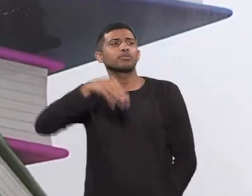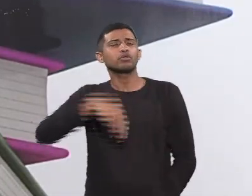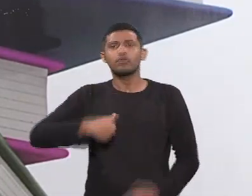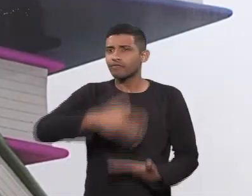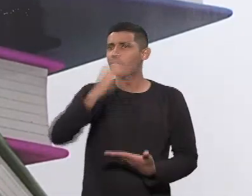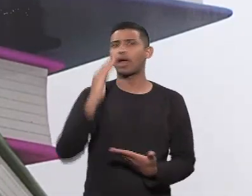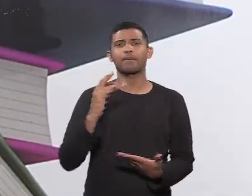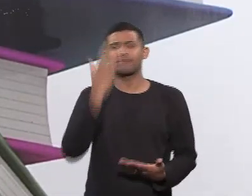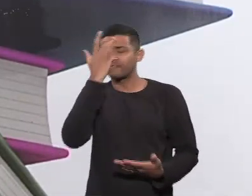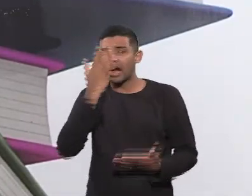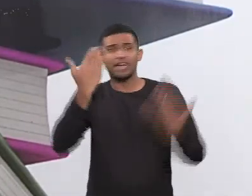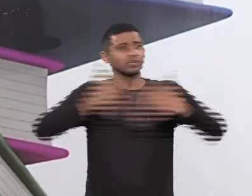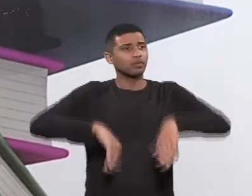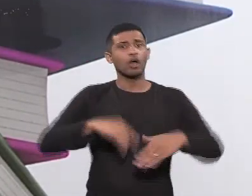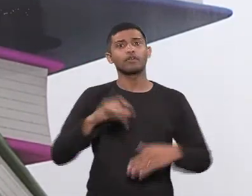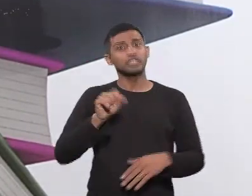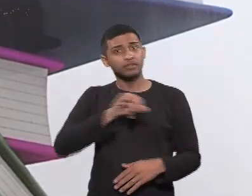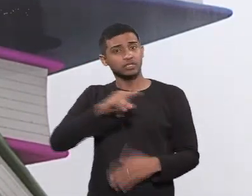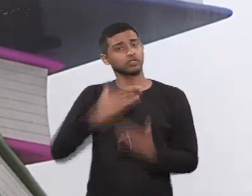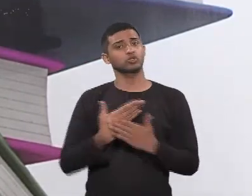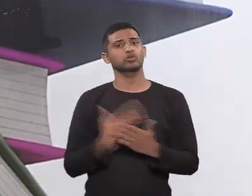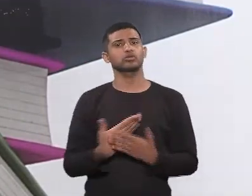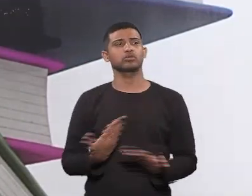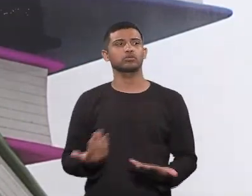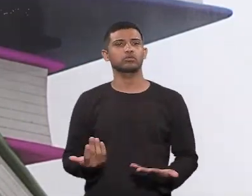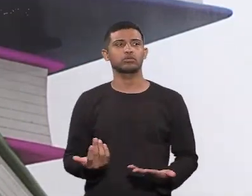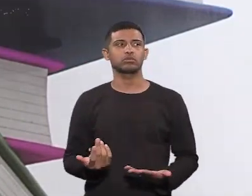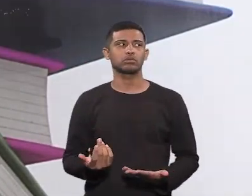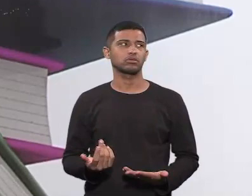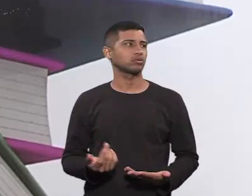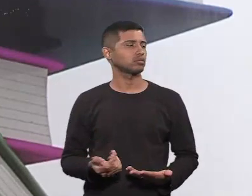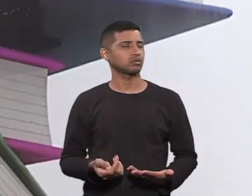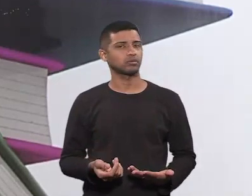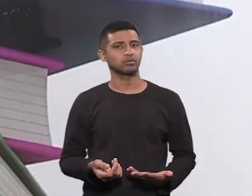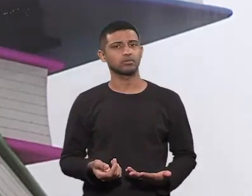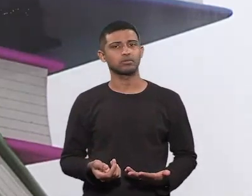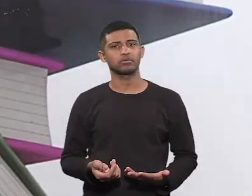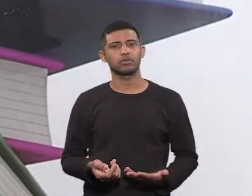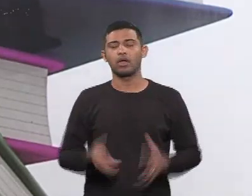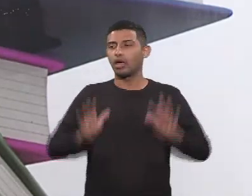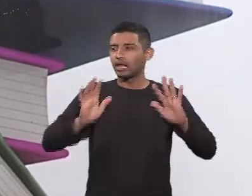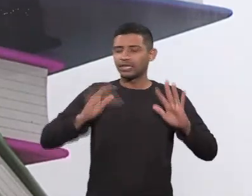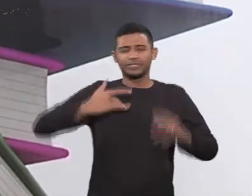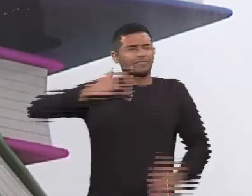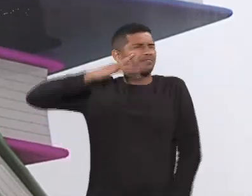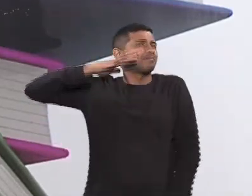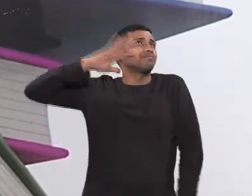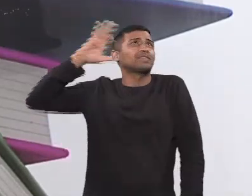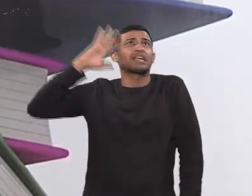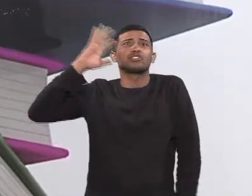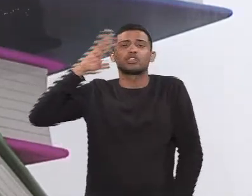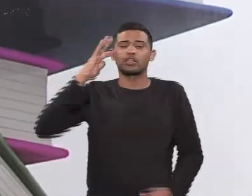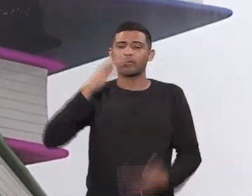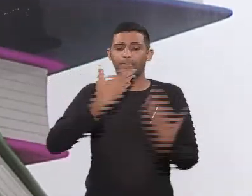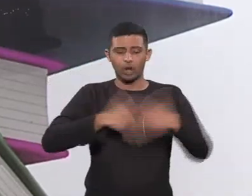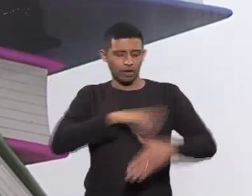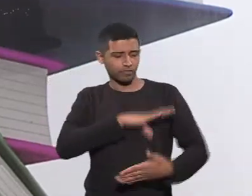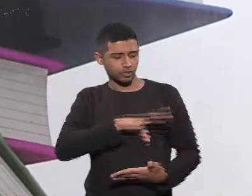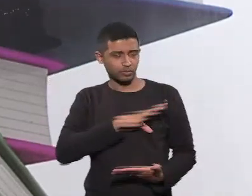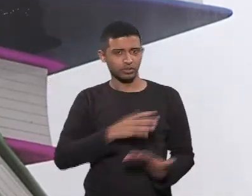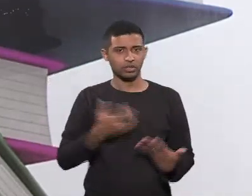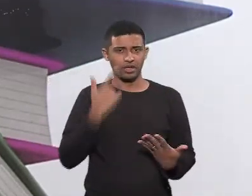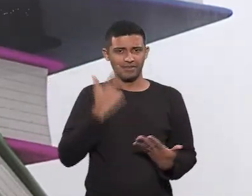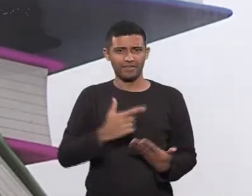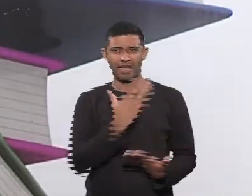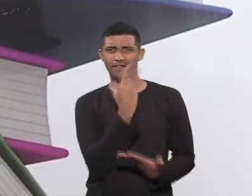minutos. Vamos lá, a prova está fácil para quem estudou. Nossa, estou viajando nessa prova de português. Essas